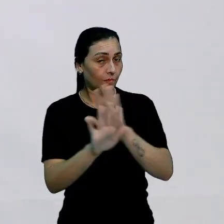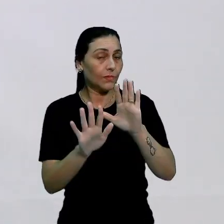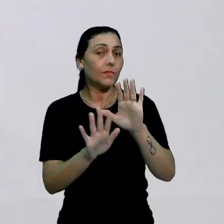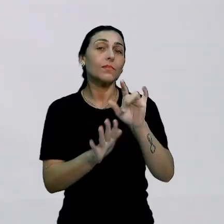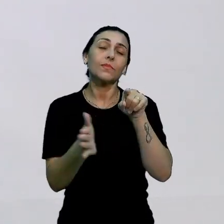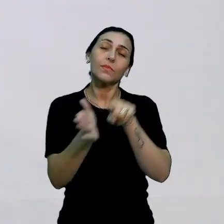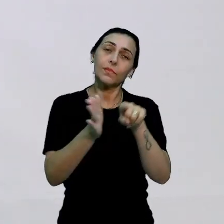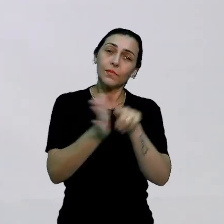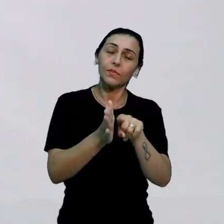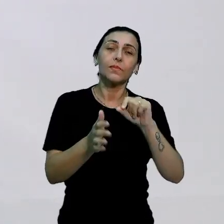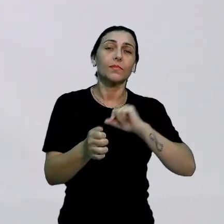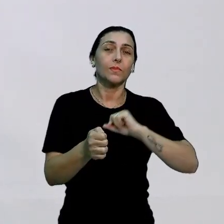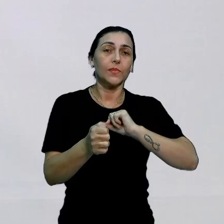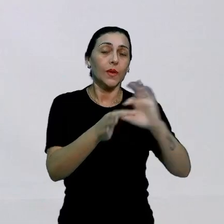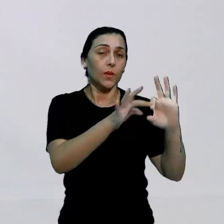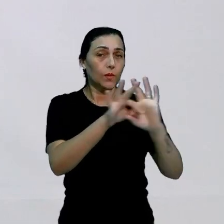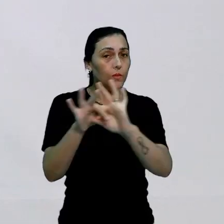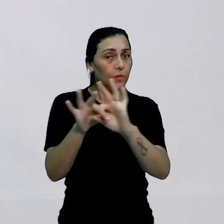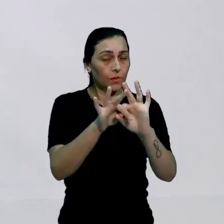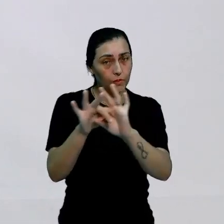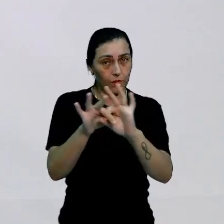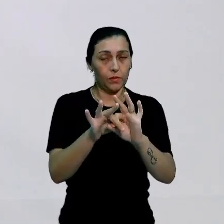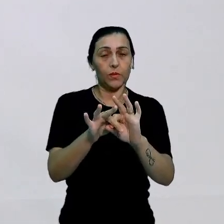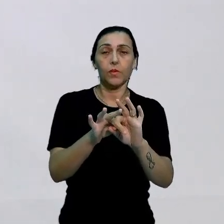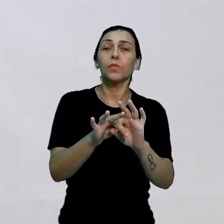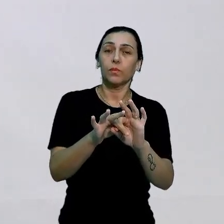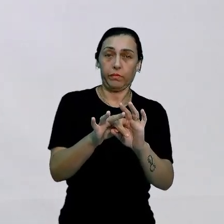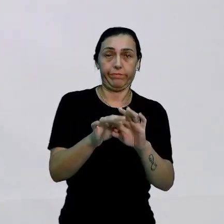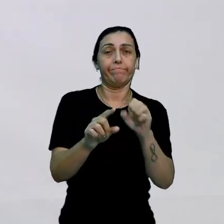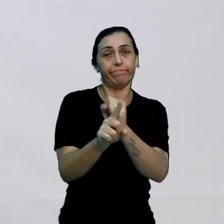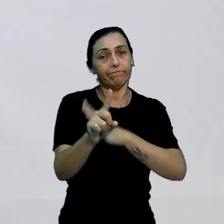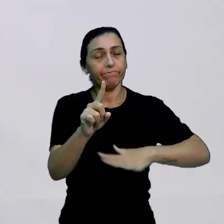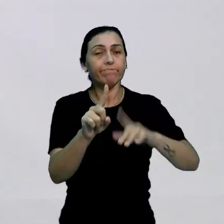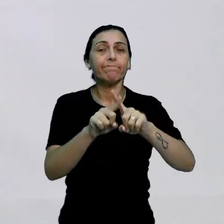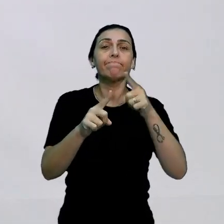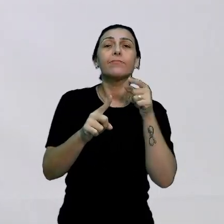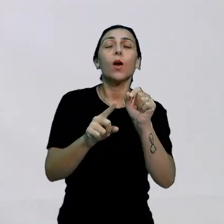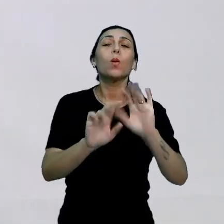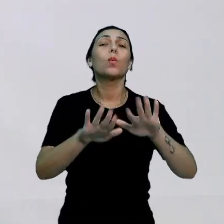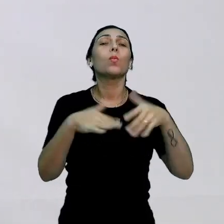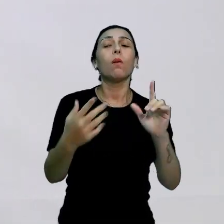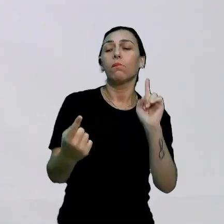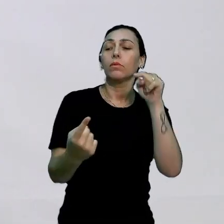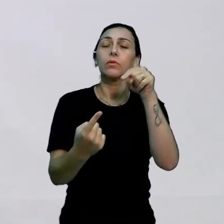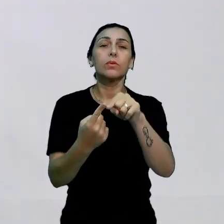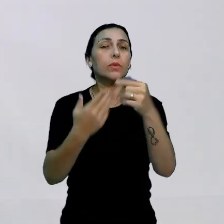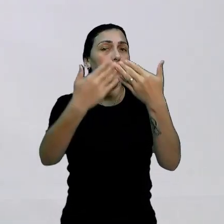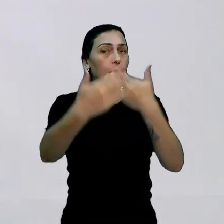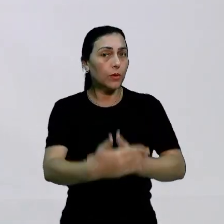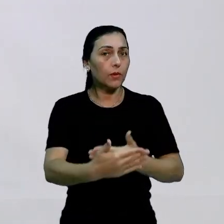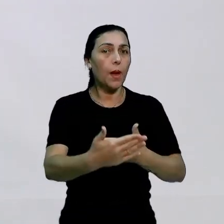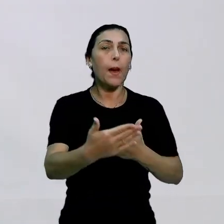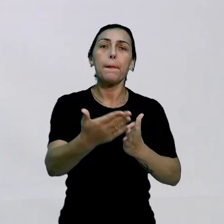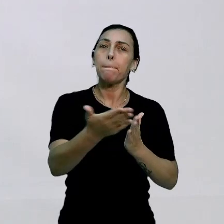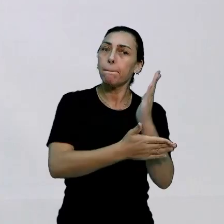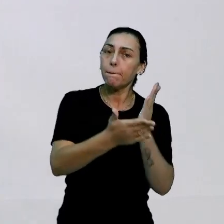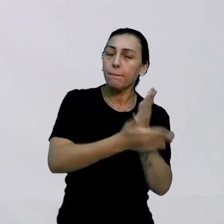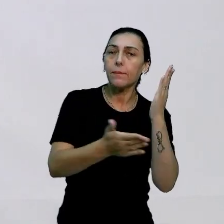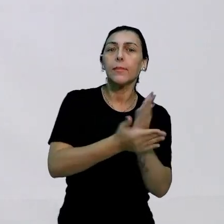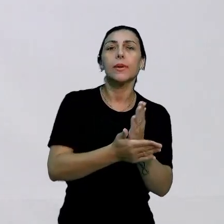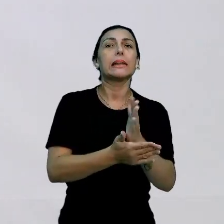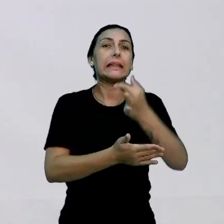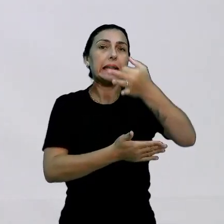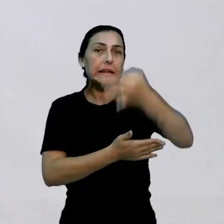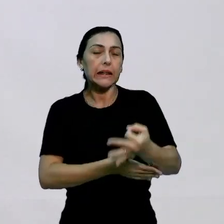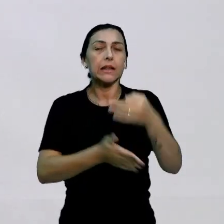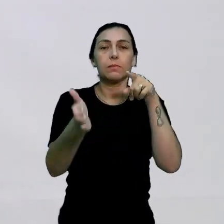também de fazer a contextualização com a função social, mas qual é o seu objetivo nessa prova? É acertar o maior número de questões